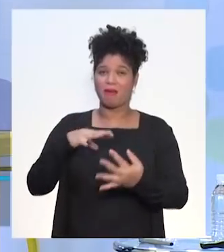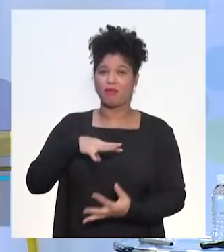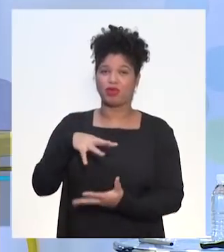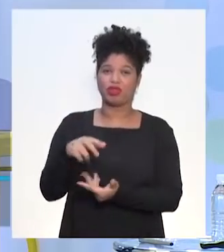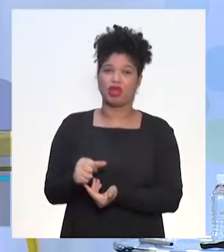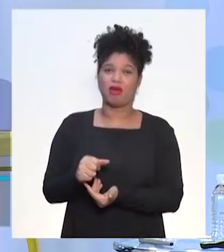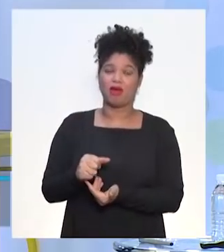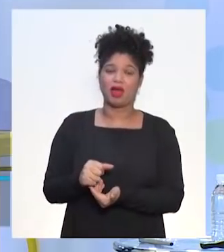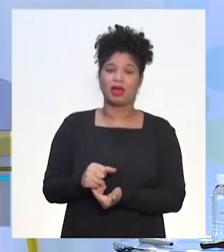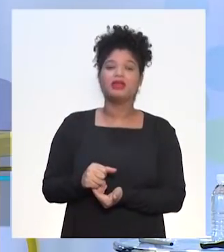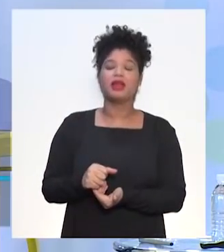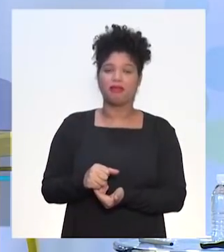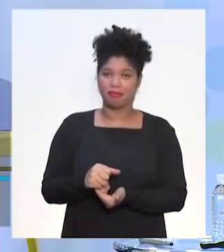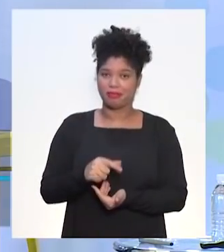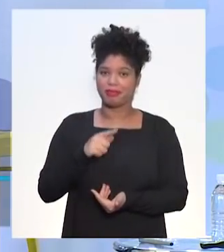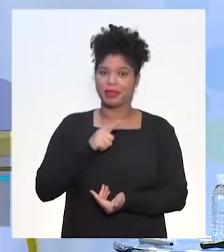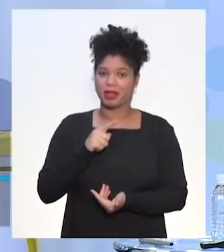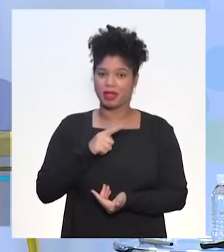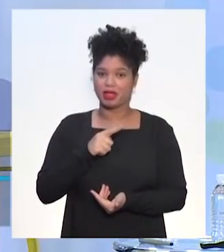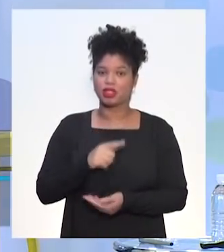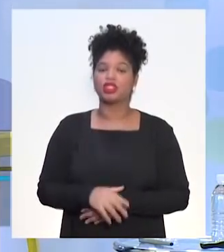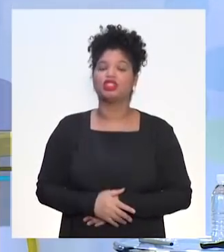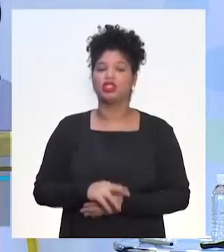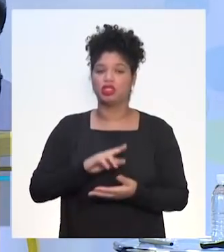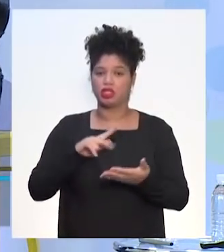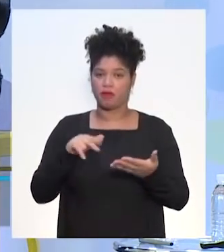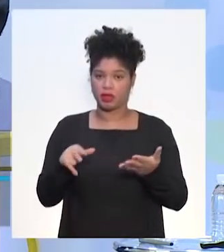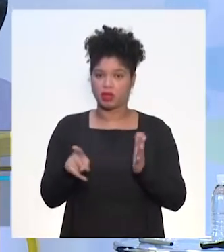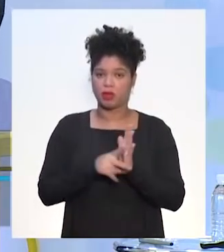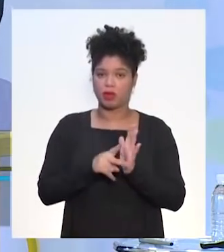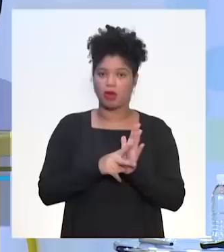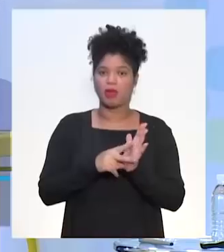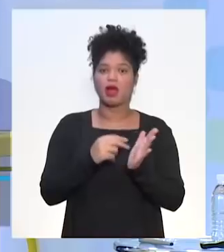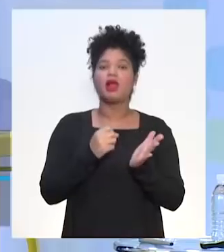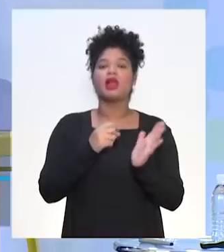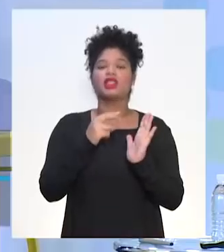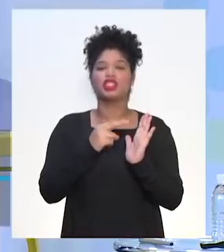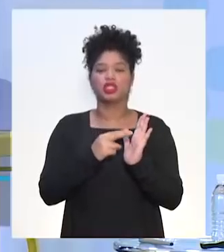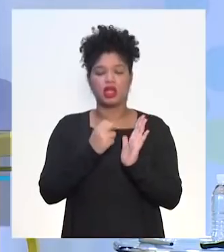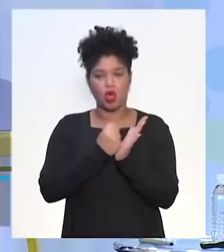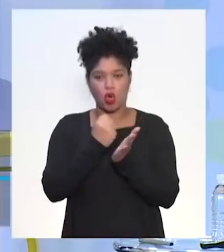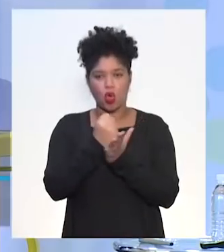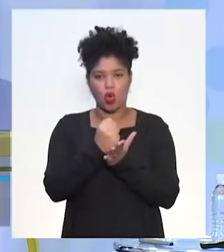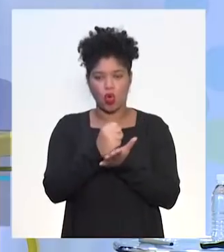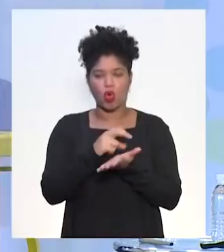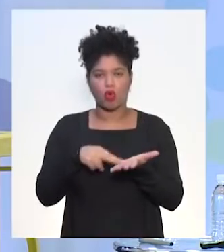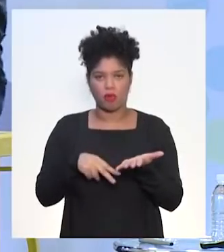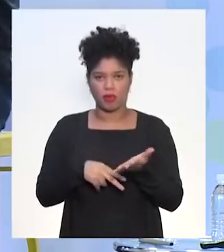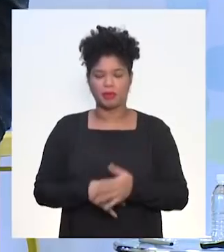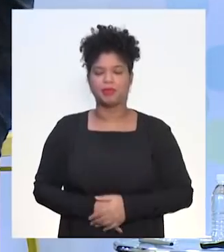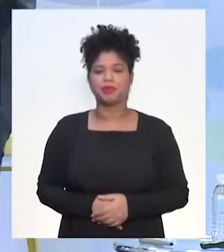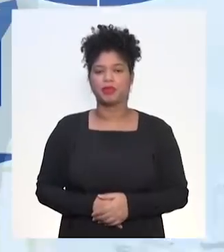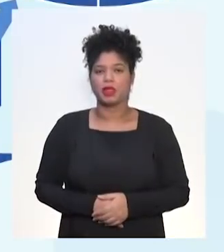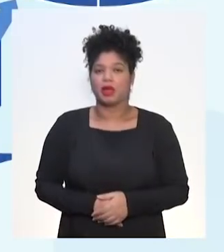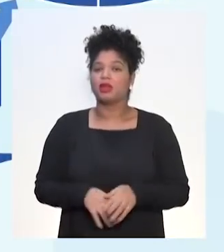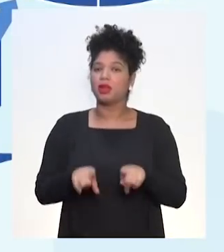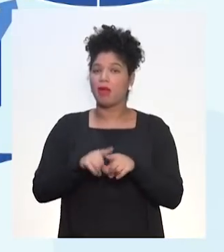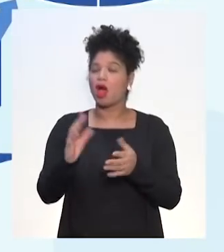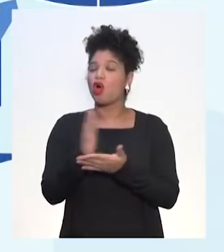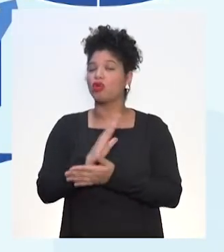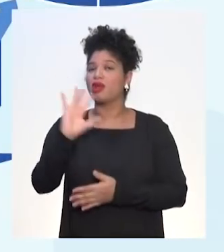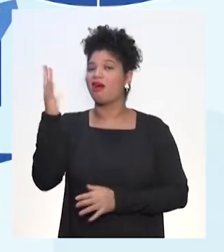das imposições previstas pelo Tratado de Versalhes. Nós temos aqui algumas